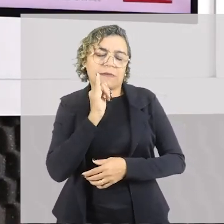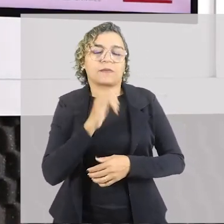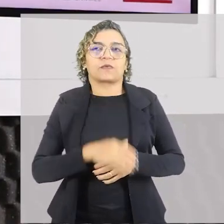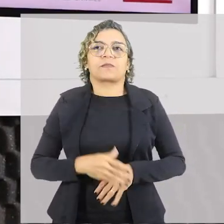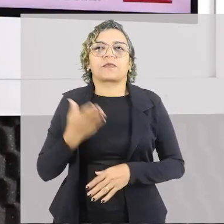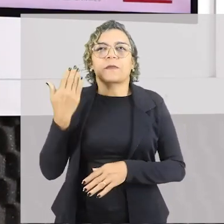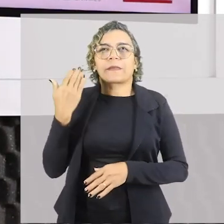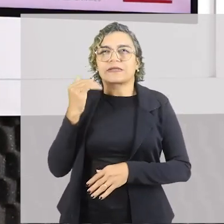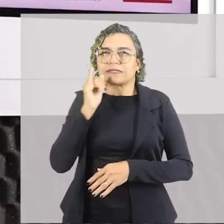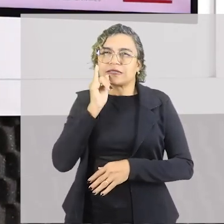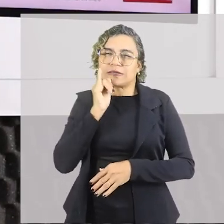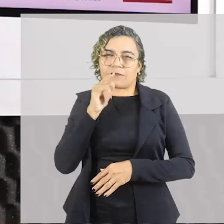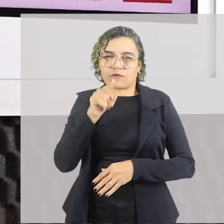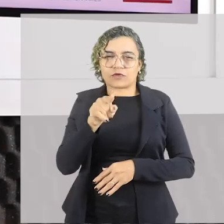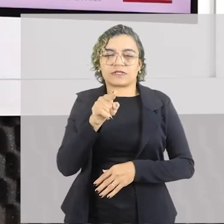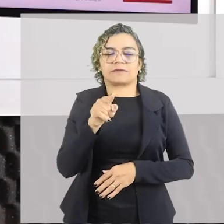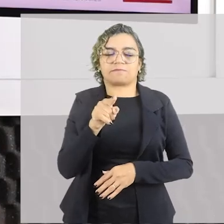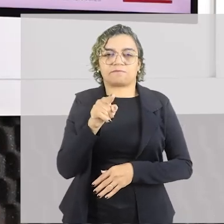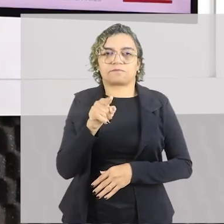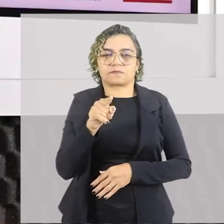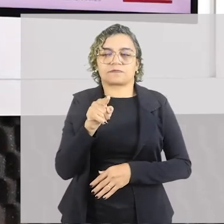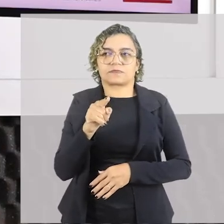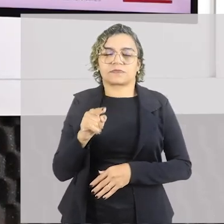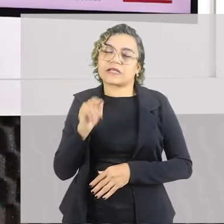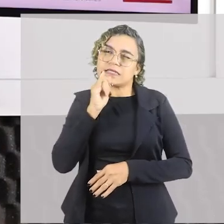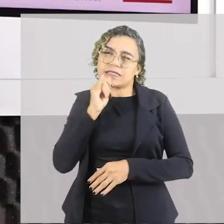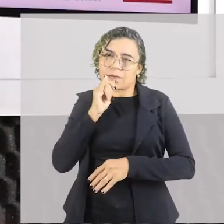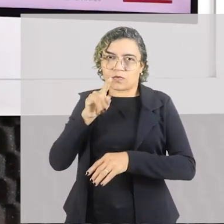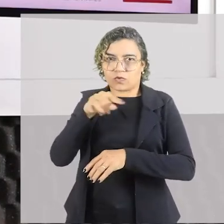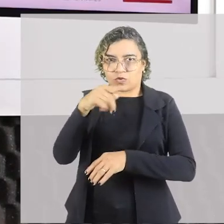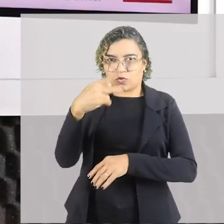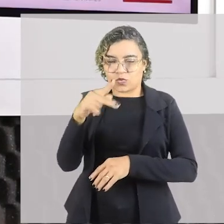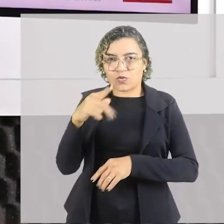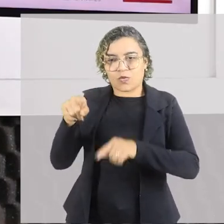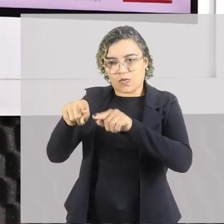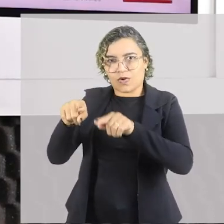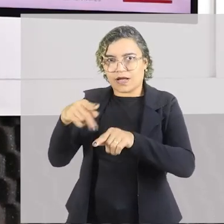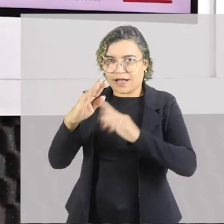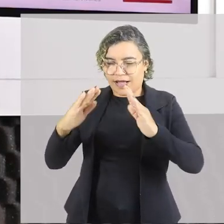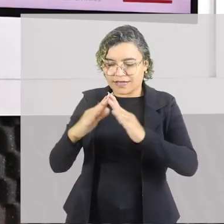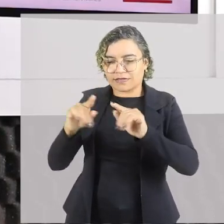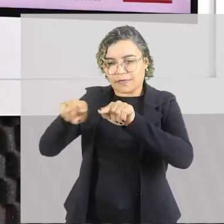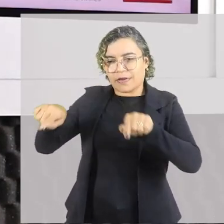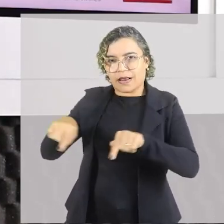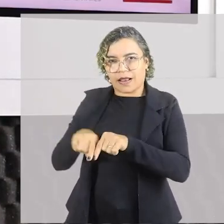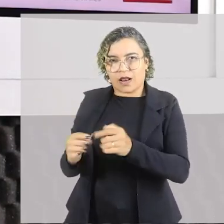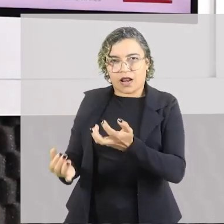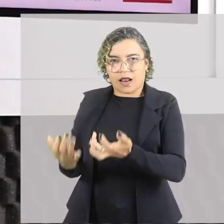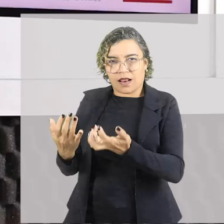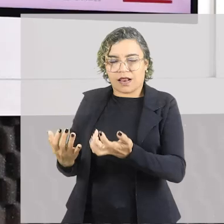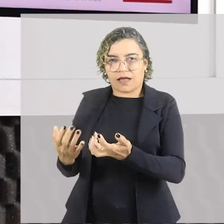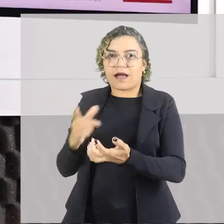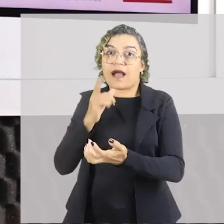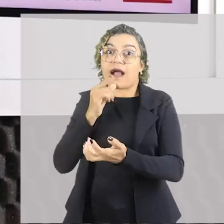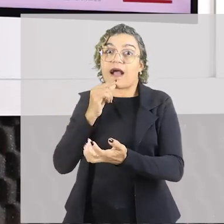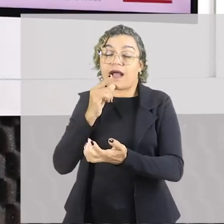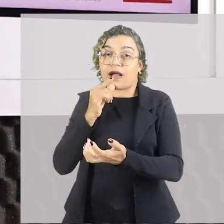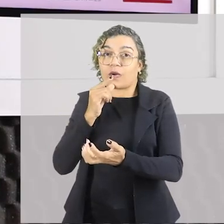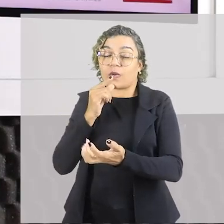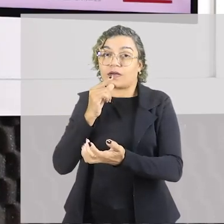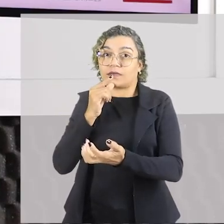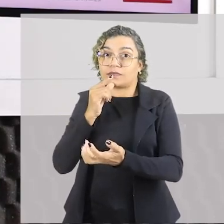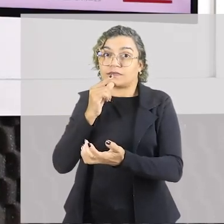por exemplo, colocando água para ferver. Então, a água está fervendo, aí tu joga açúcar, ela para de ferver. Então,